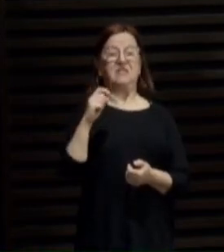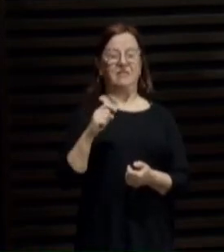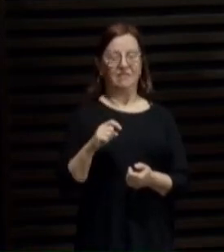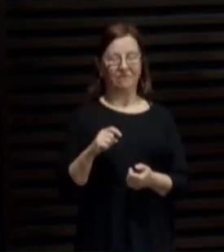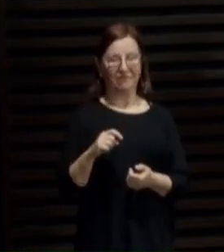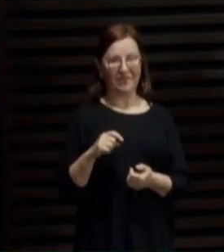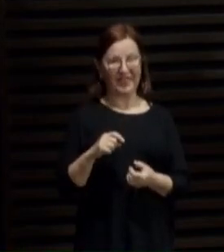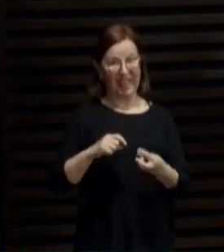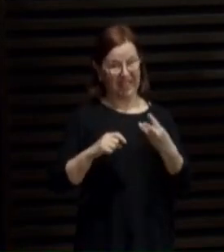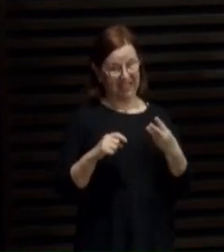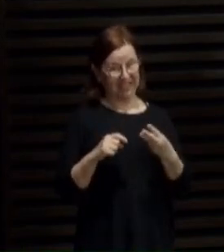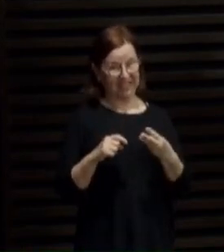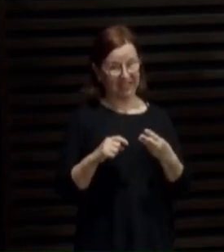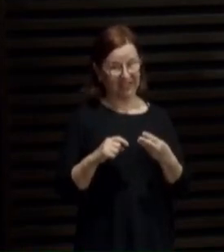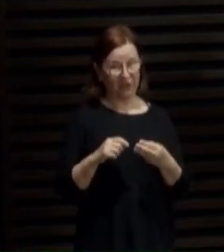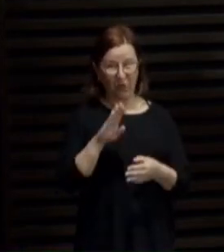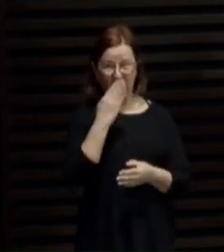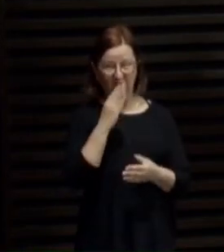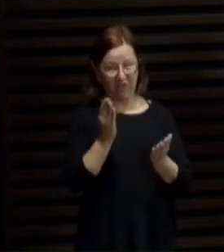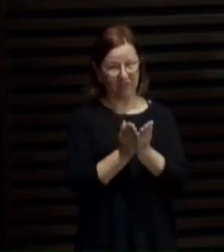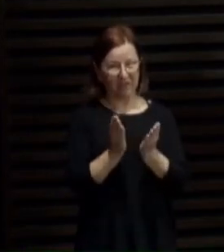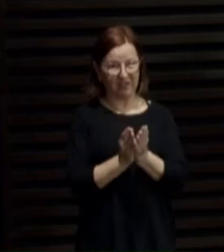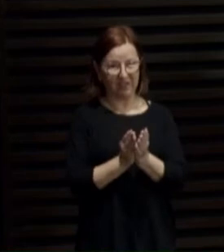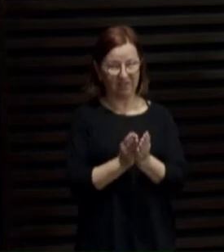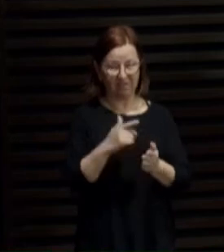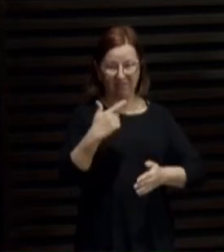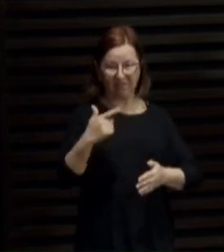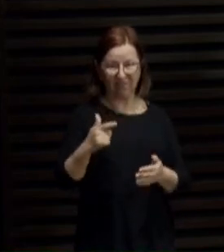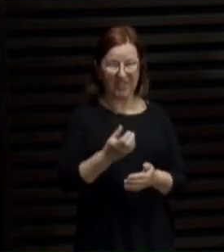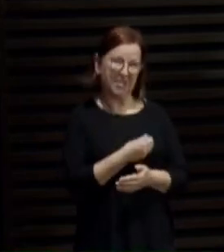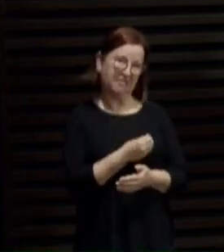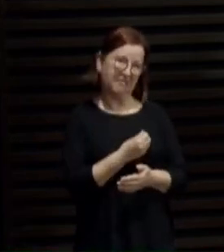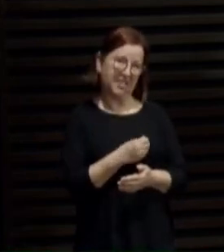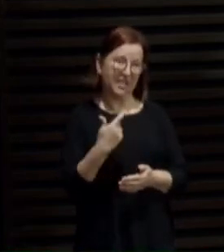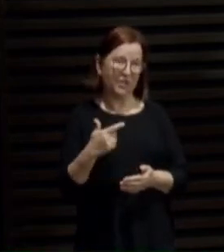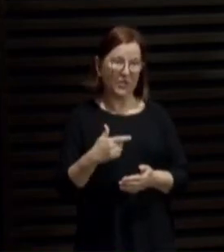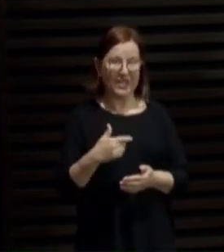produz fruto, ele é vazio, ele não tem vida, não tem fruto.